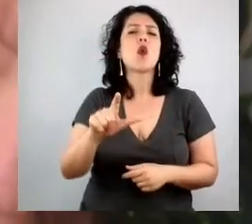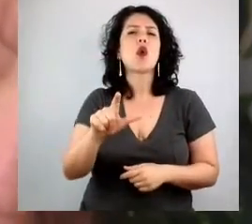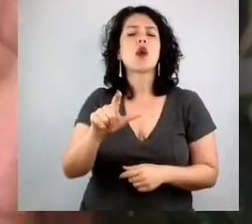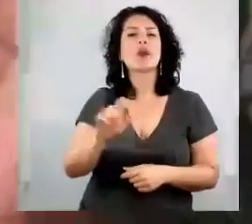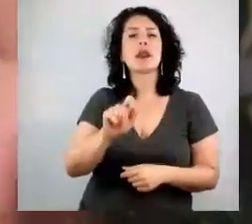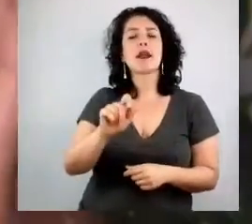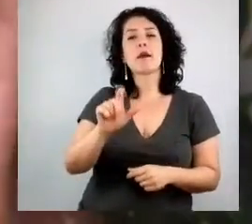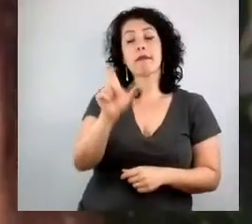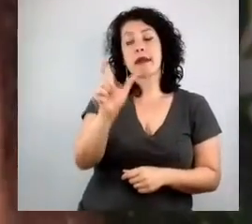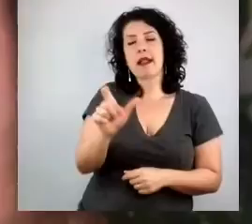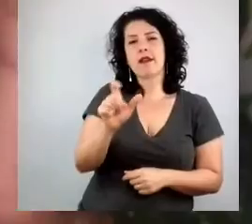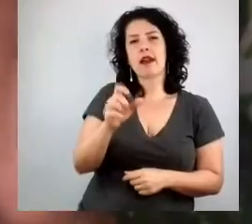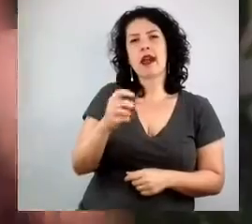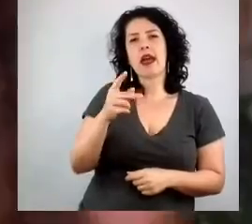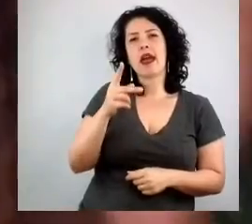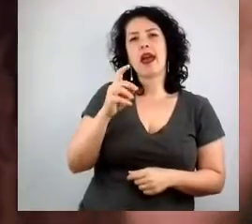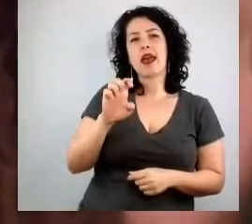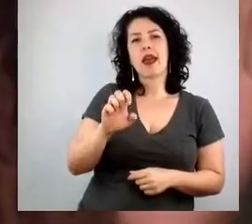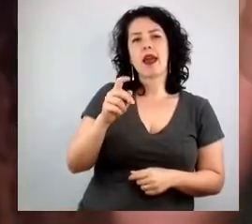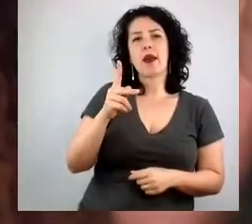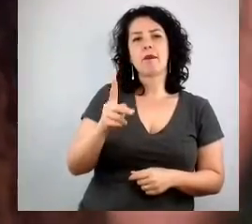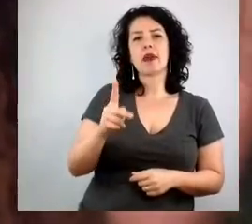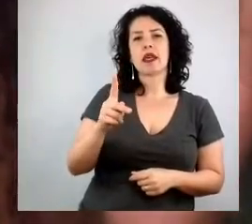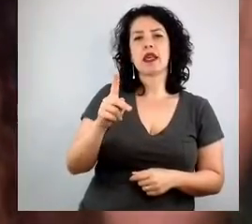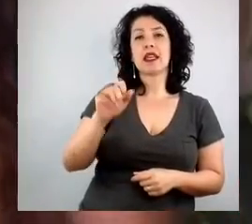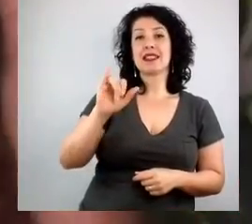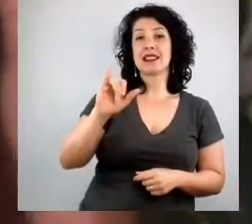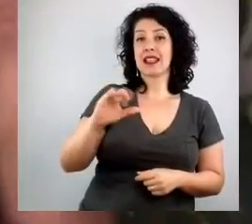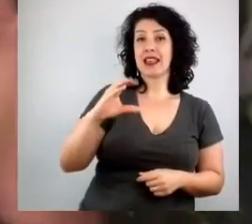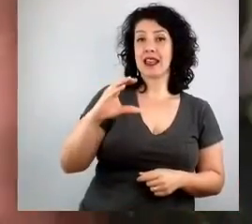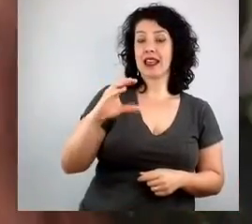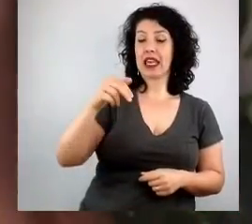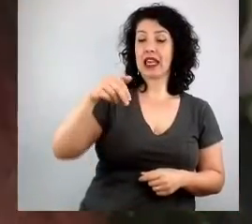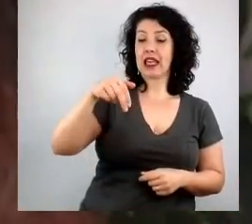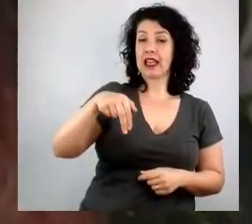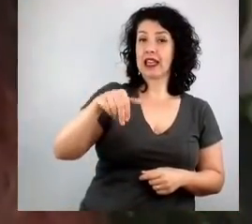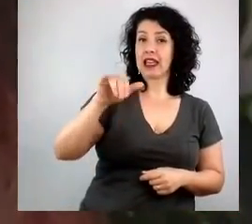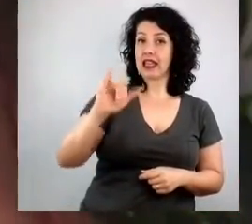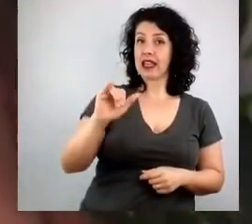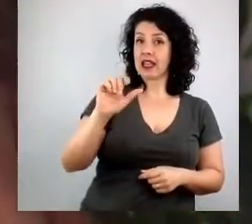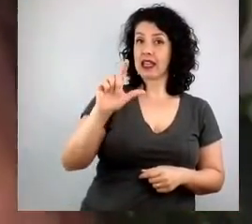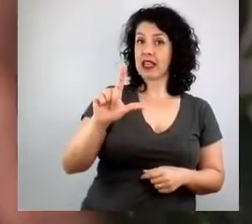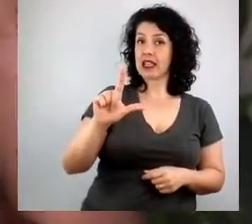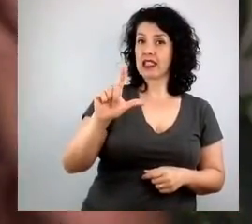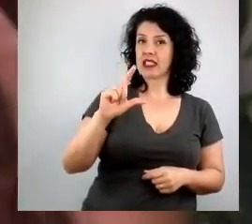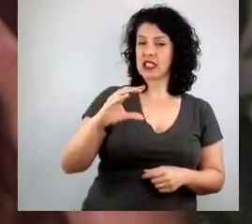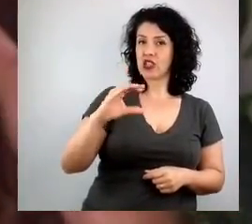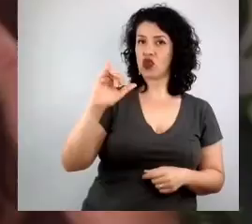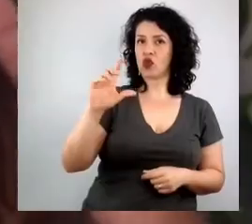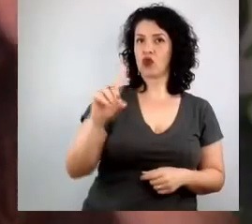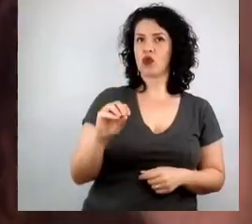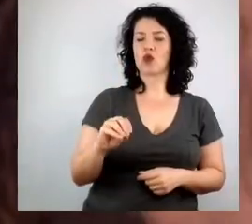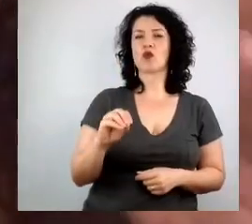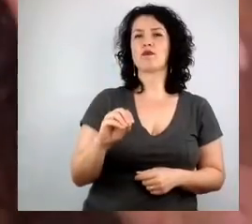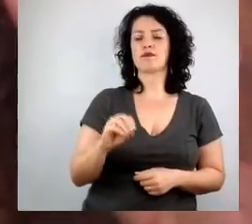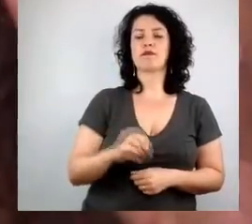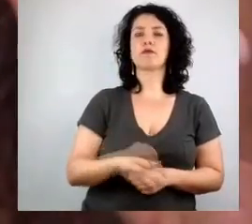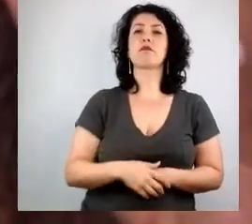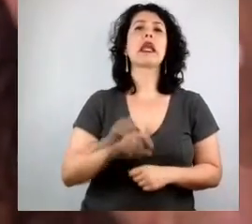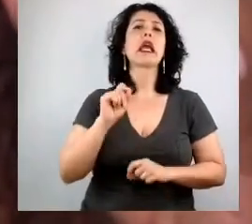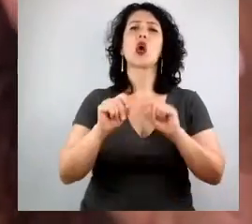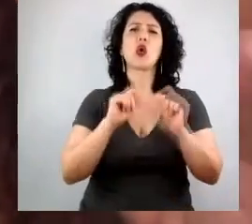Epistemicídio é a construção do outro como não ser, como fundamento do